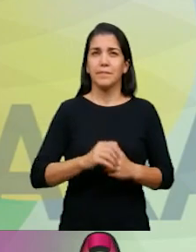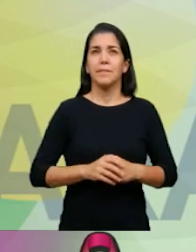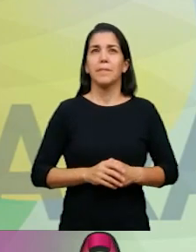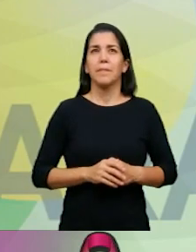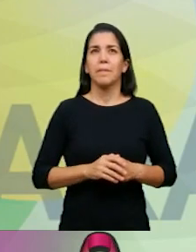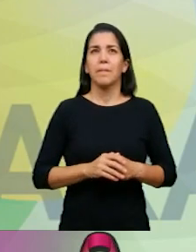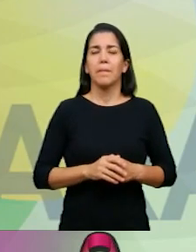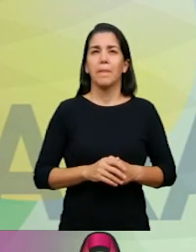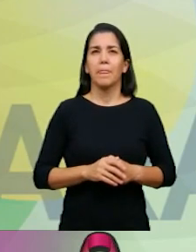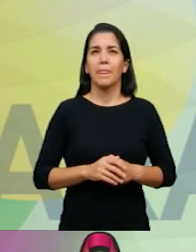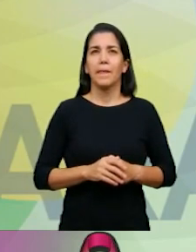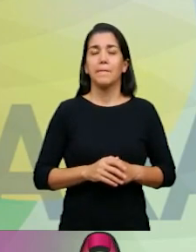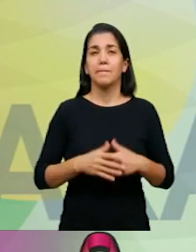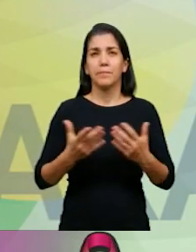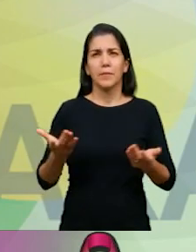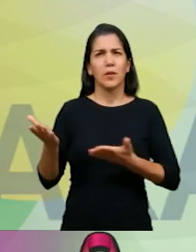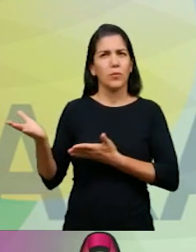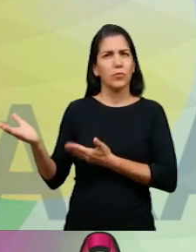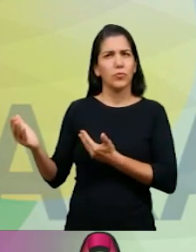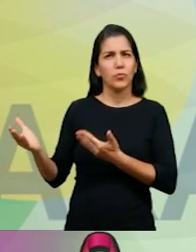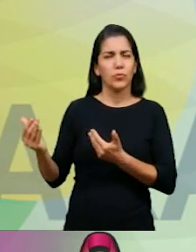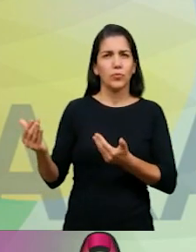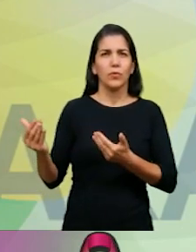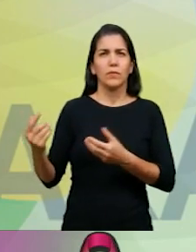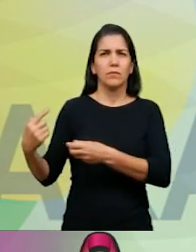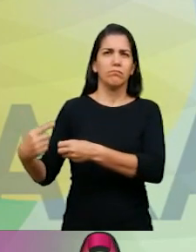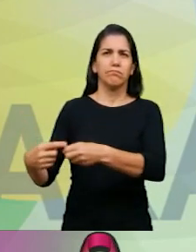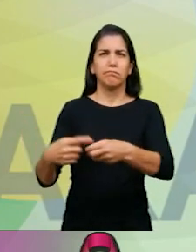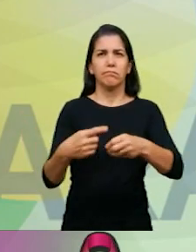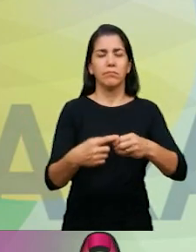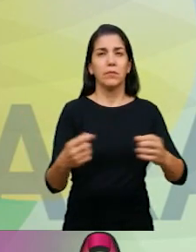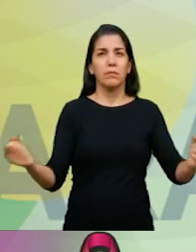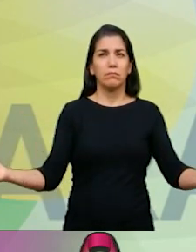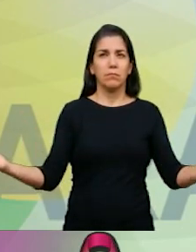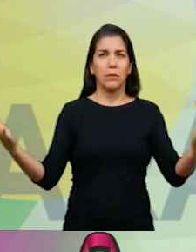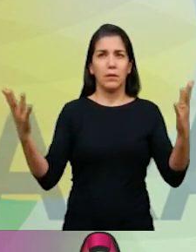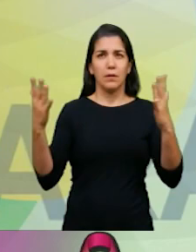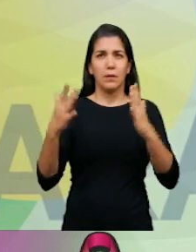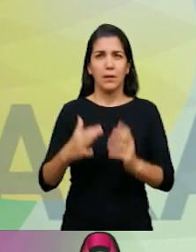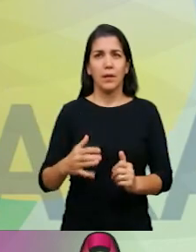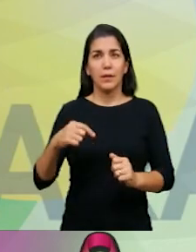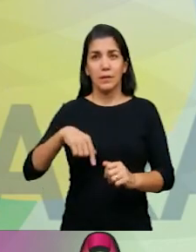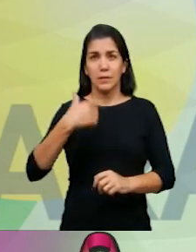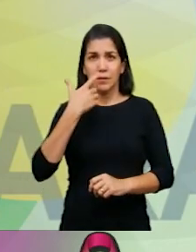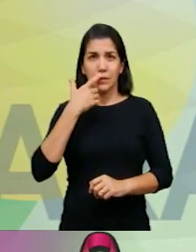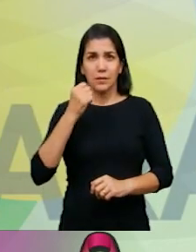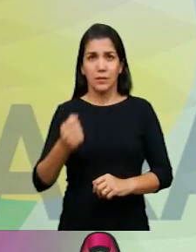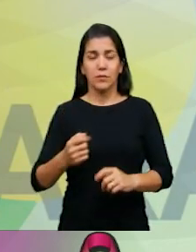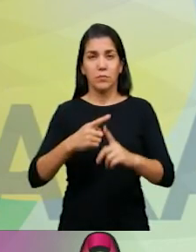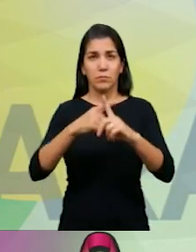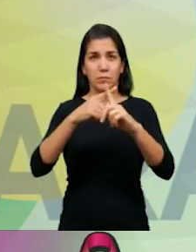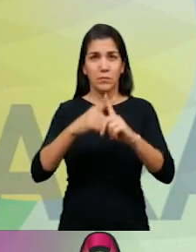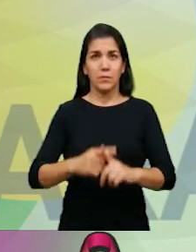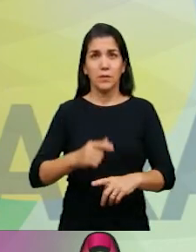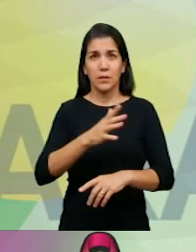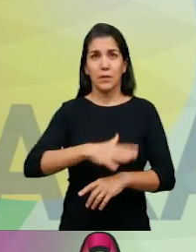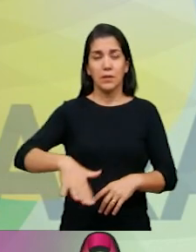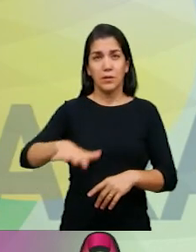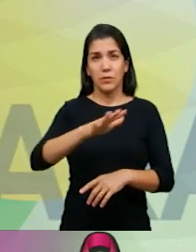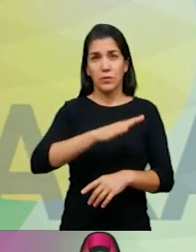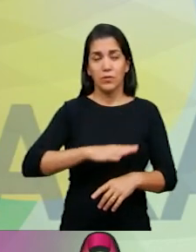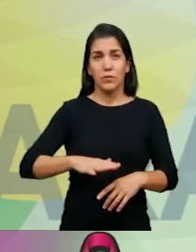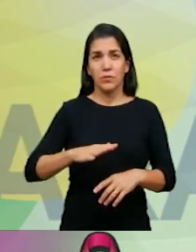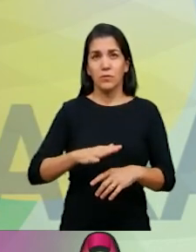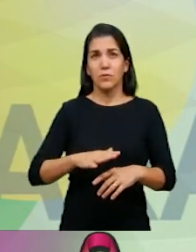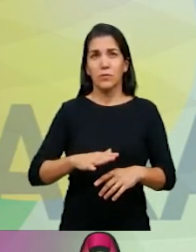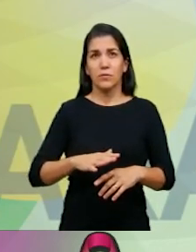Então, jovens de diversas cidades que estiveram presentes aqui em Araçatuba, participando da final regional do Circuito Paulista